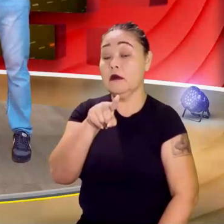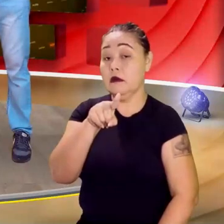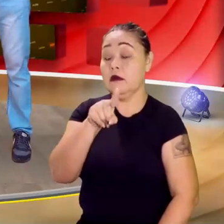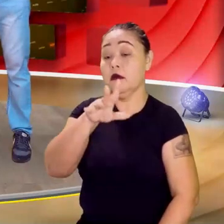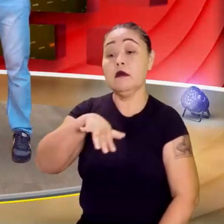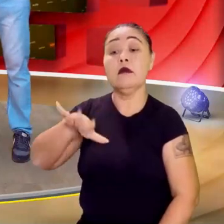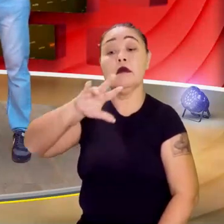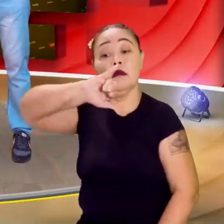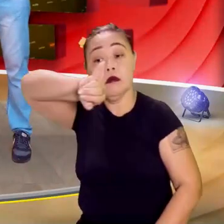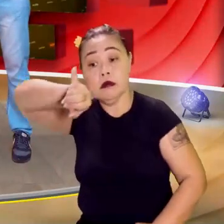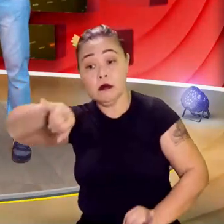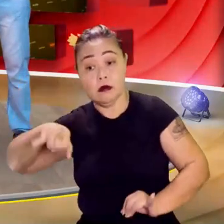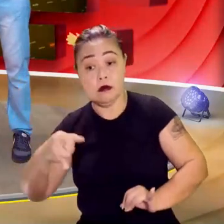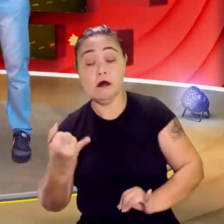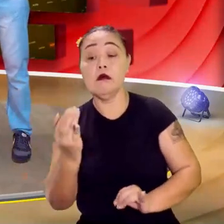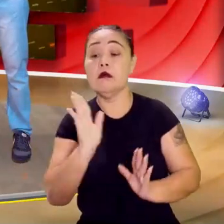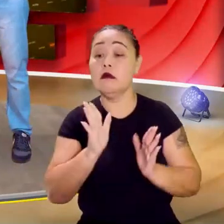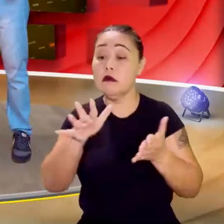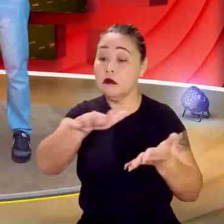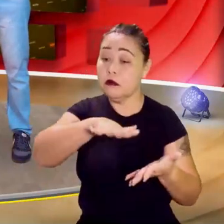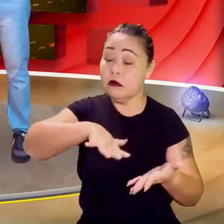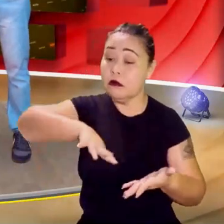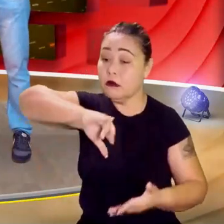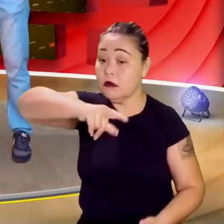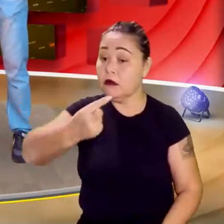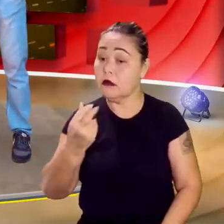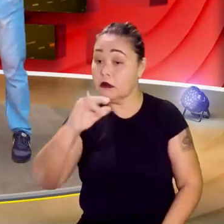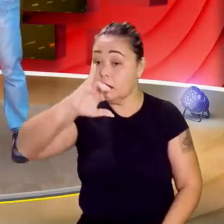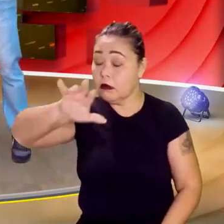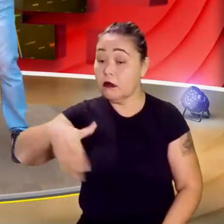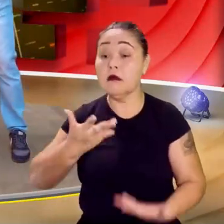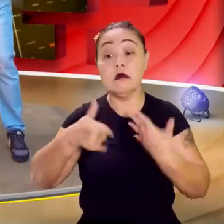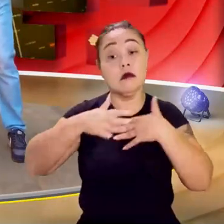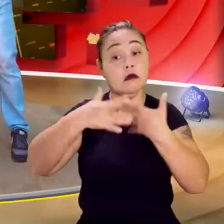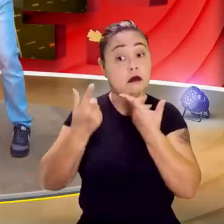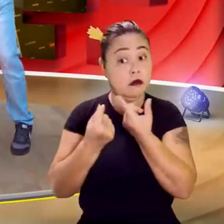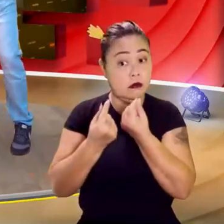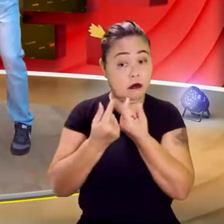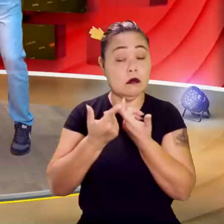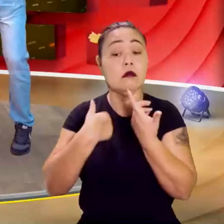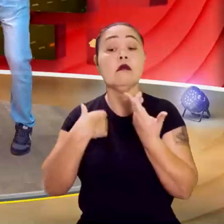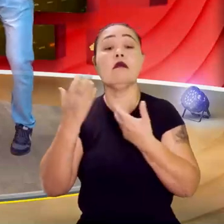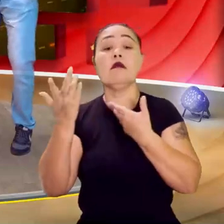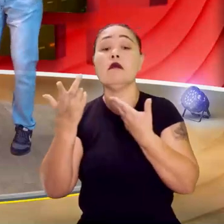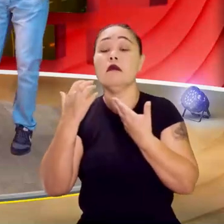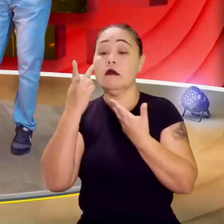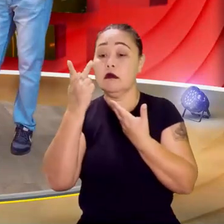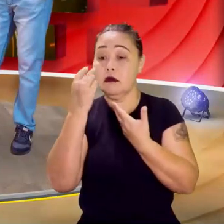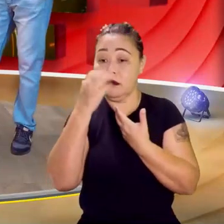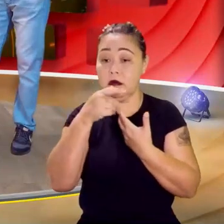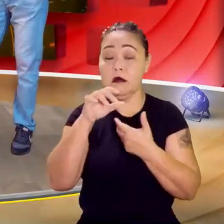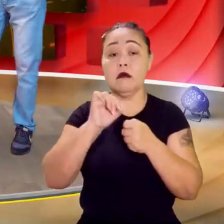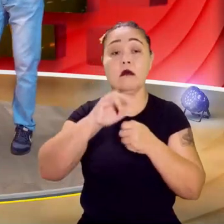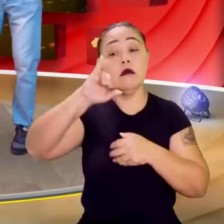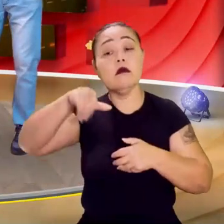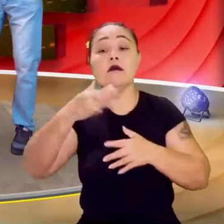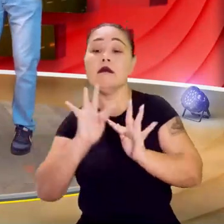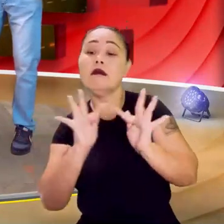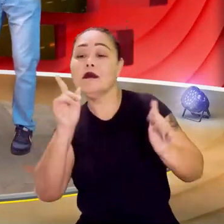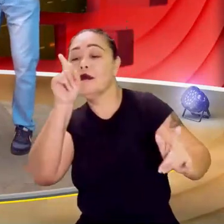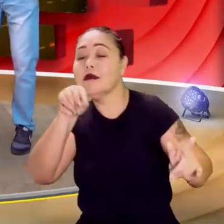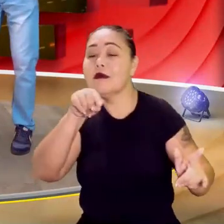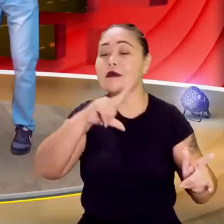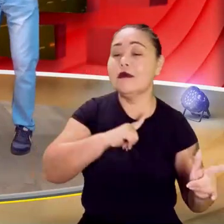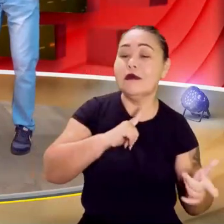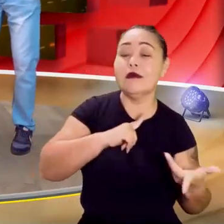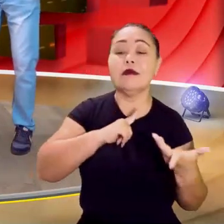a parte de juros, né? A parte de matemática financeira. Inclusive, temos a paródia, né? Juros simples